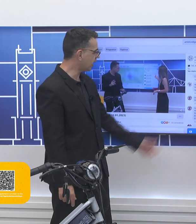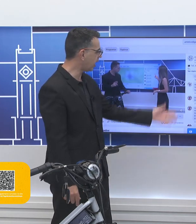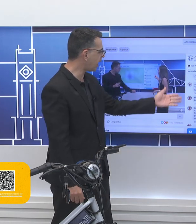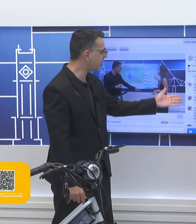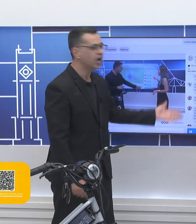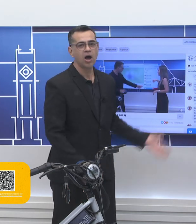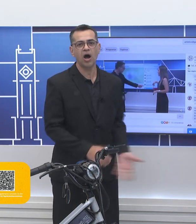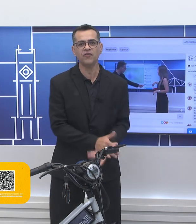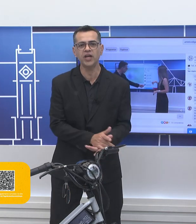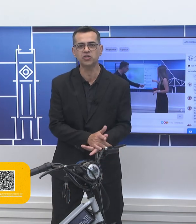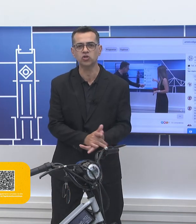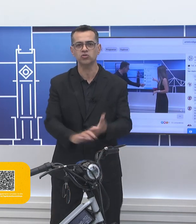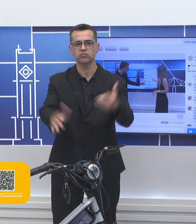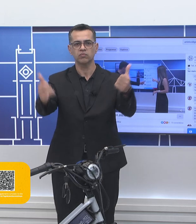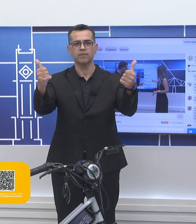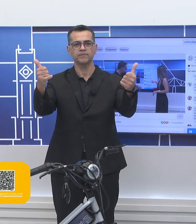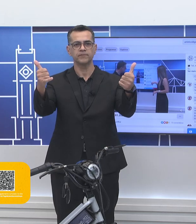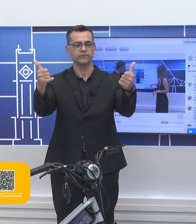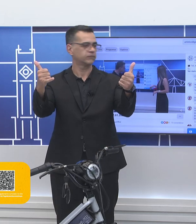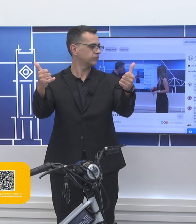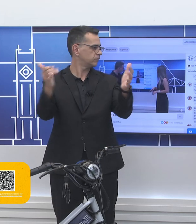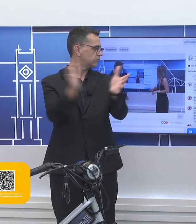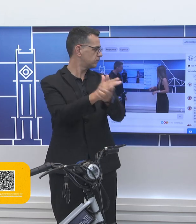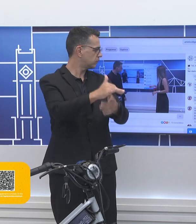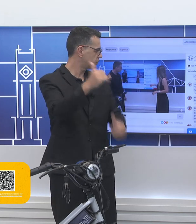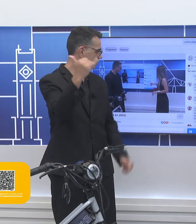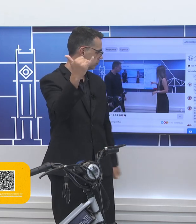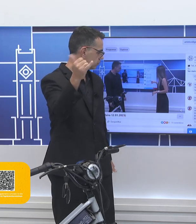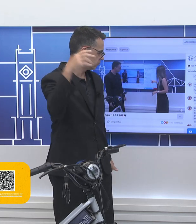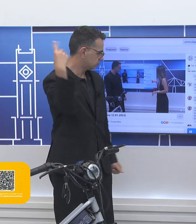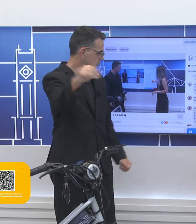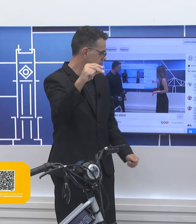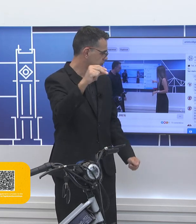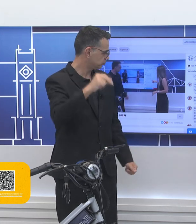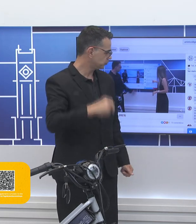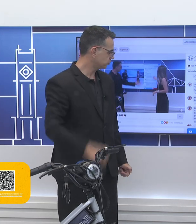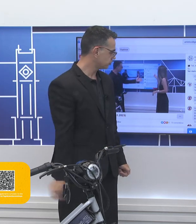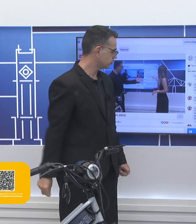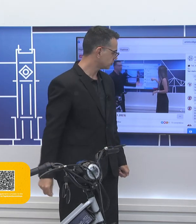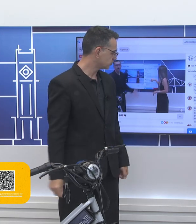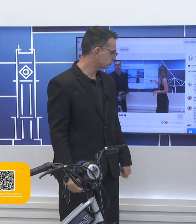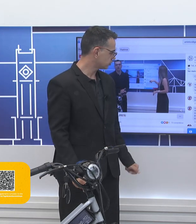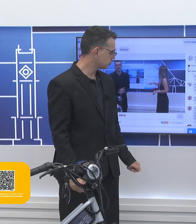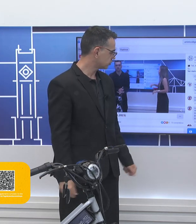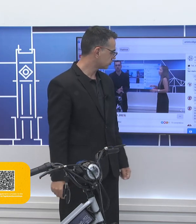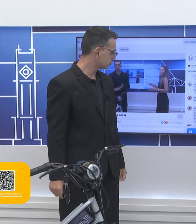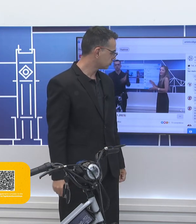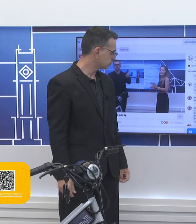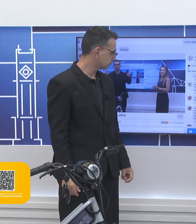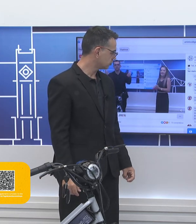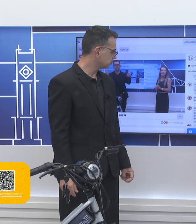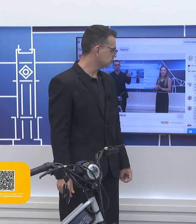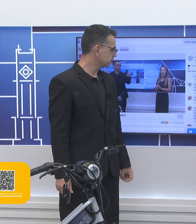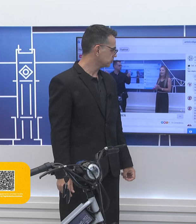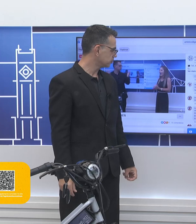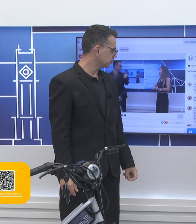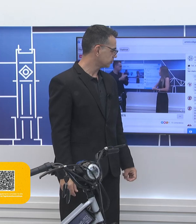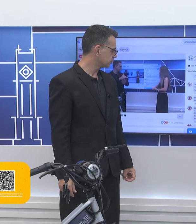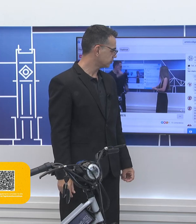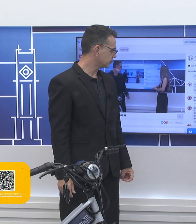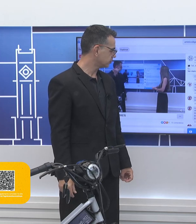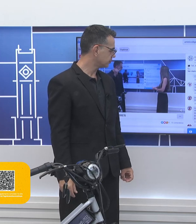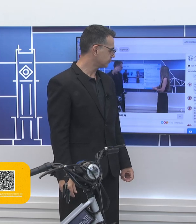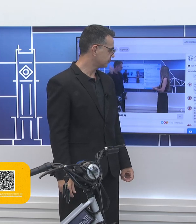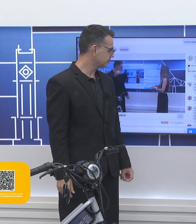Ah, tem! Tem, olha aqui, Vinícius. Ó. Vinícius, um abraço pra você, Vinícius, lá da Vila Piloto 1, audiência total aqui, abraço,